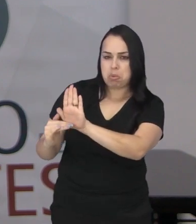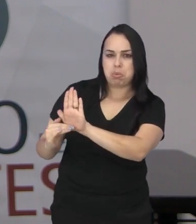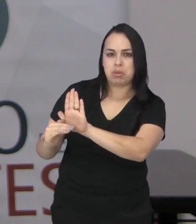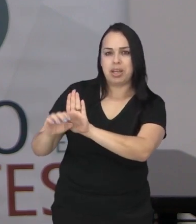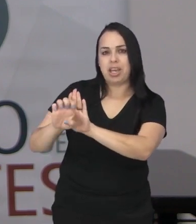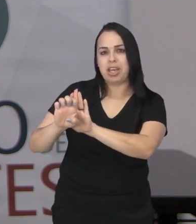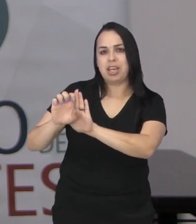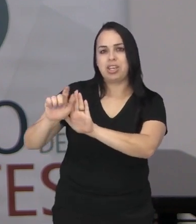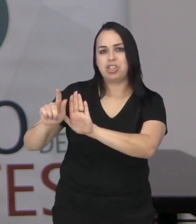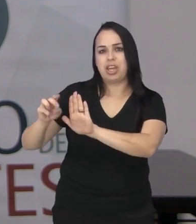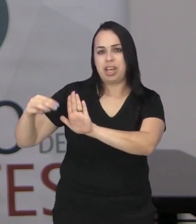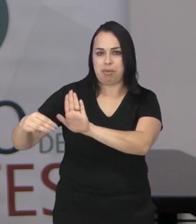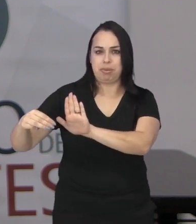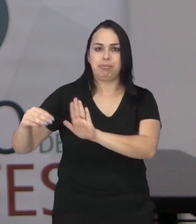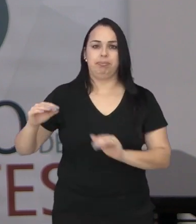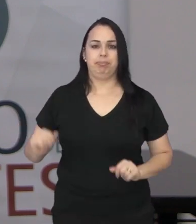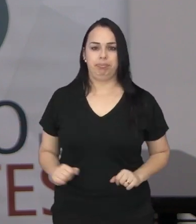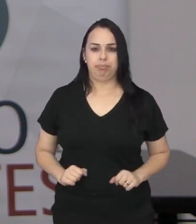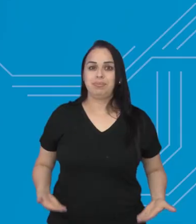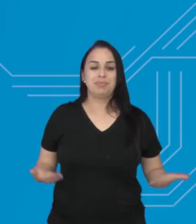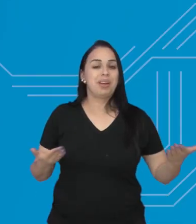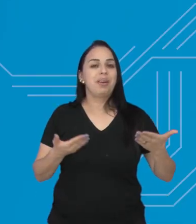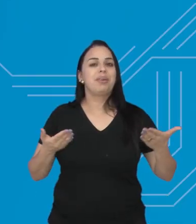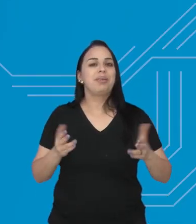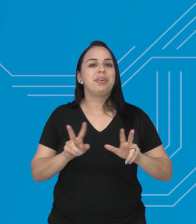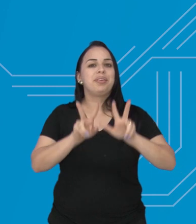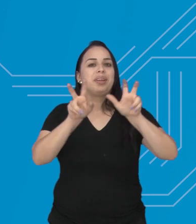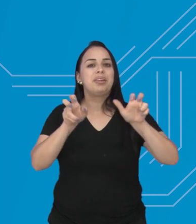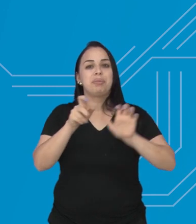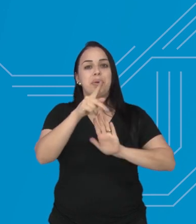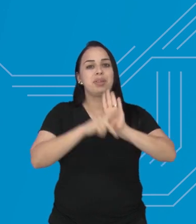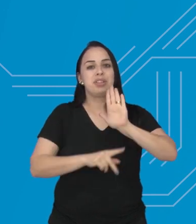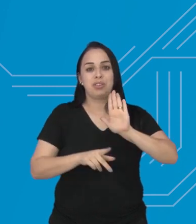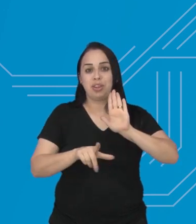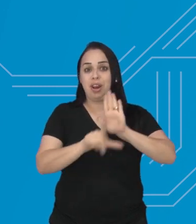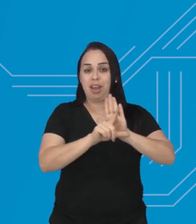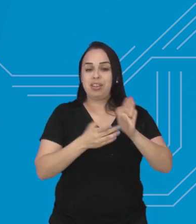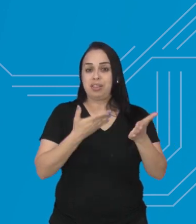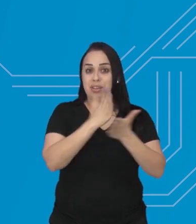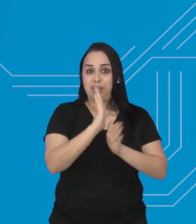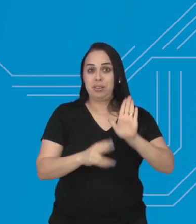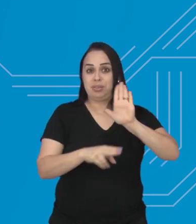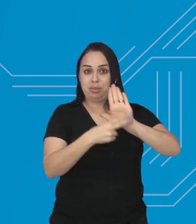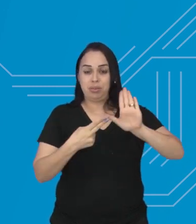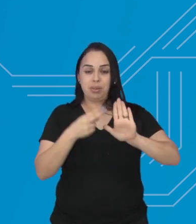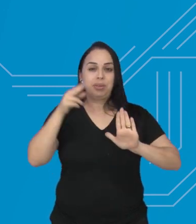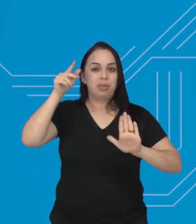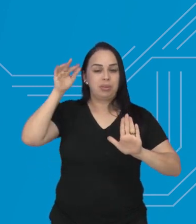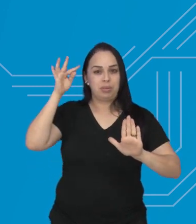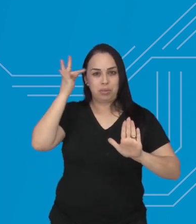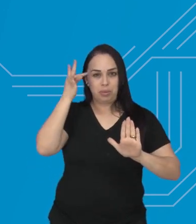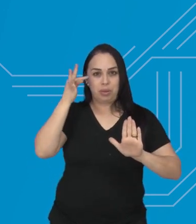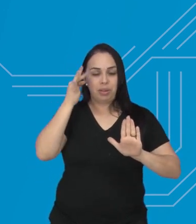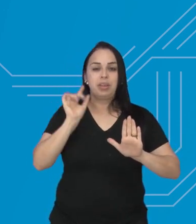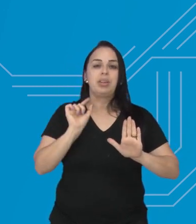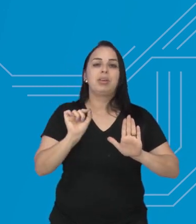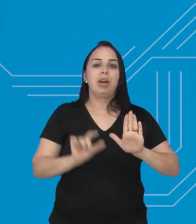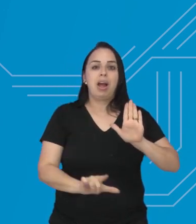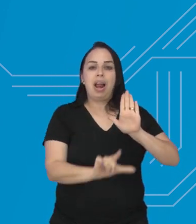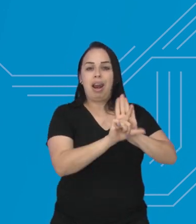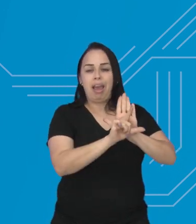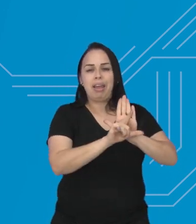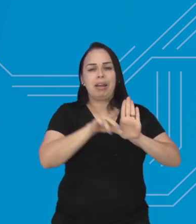oriente-se pelo índice de efetividade. E agora a gente fala sobre o projeto de lei aprovado do vereador Tomás Henrique, que prevê